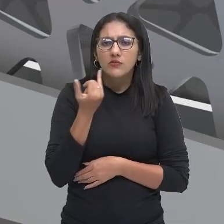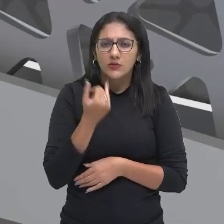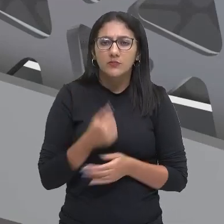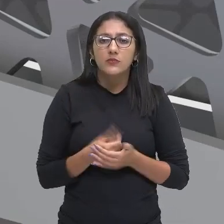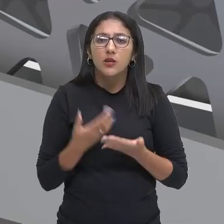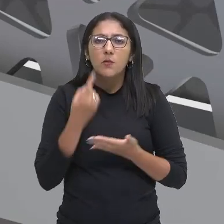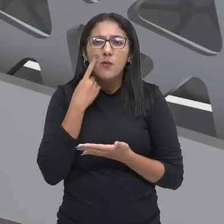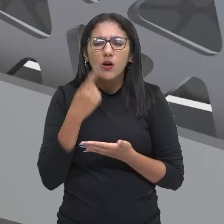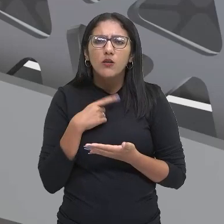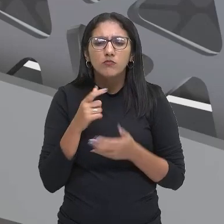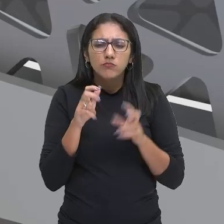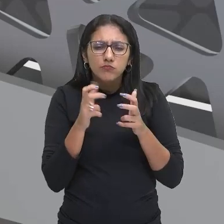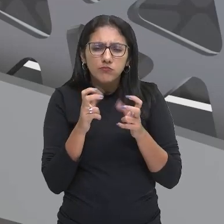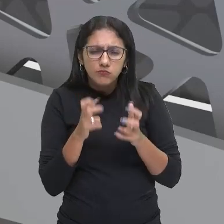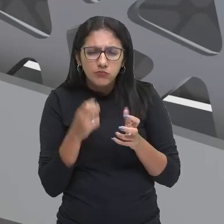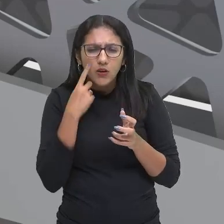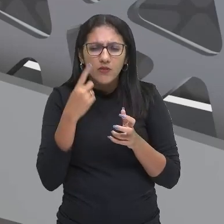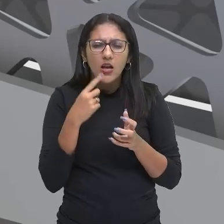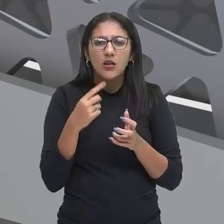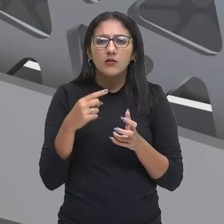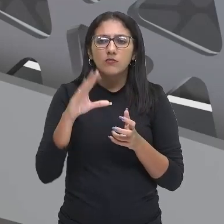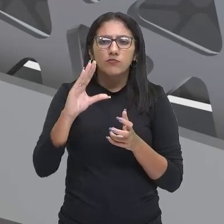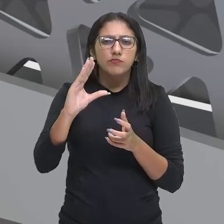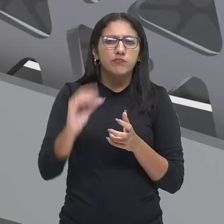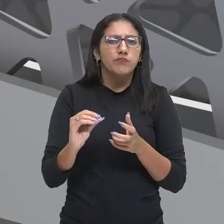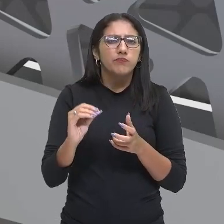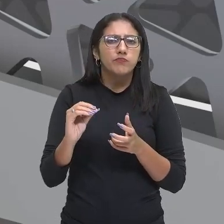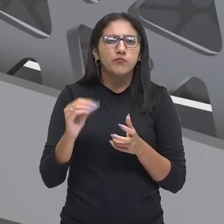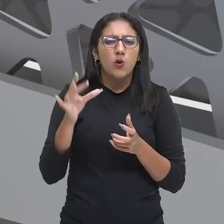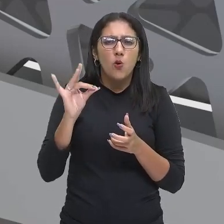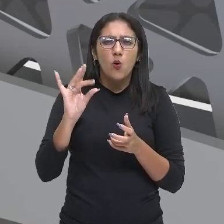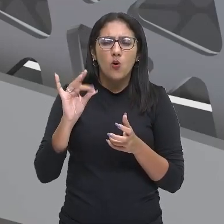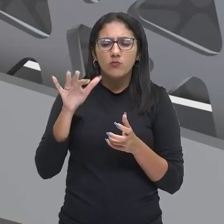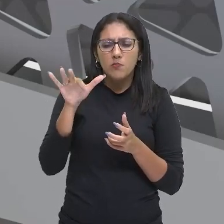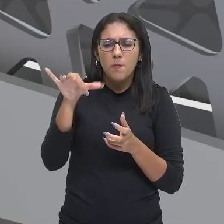estou jogando, cobre a câmerazinha ali para não acontecer esse tipo de